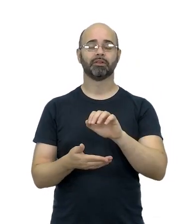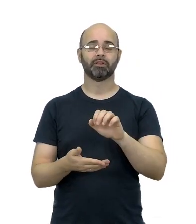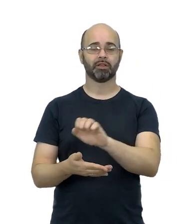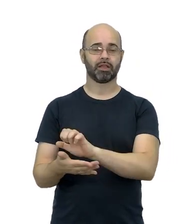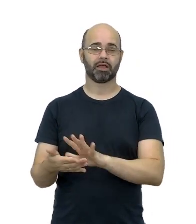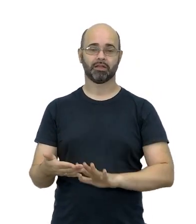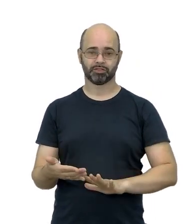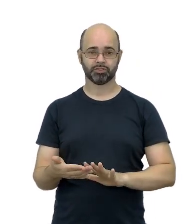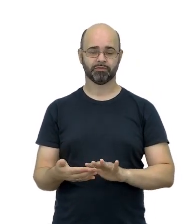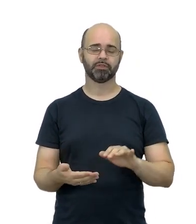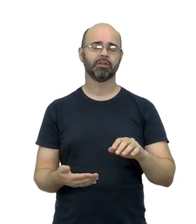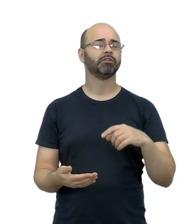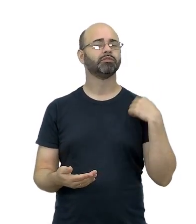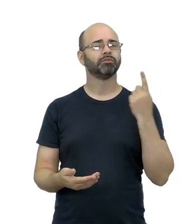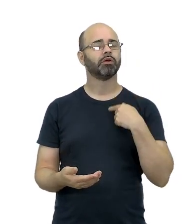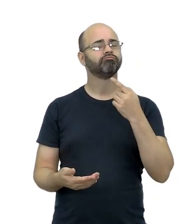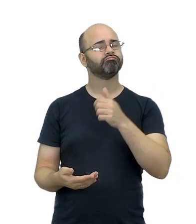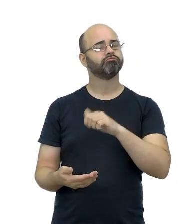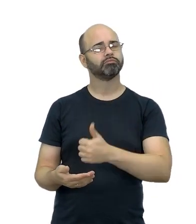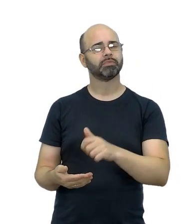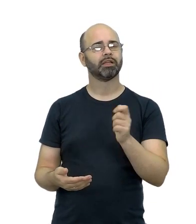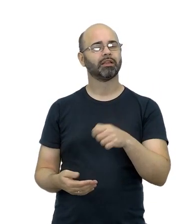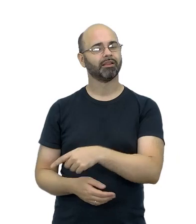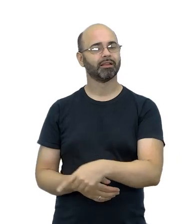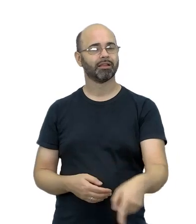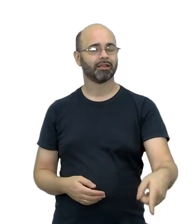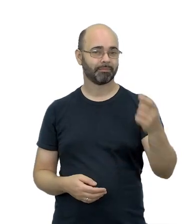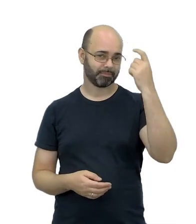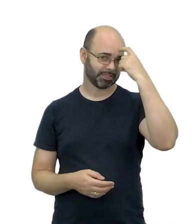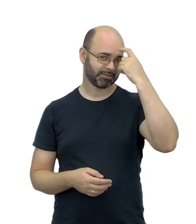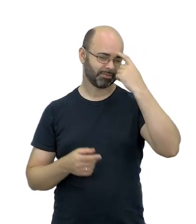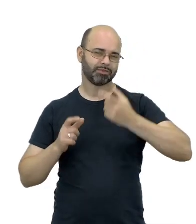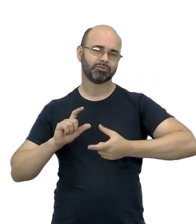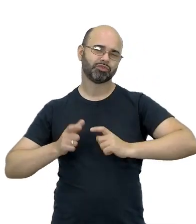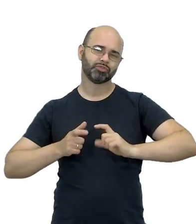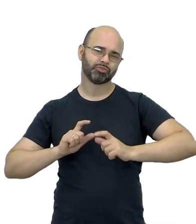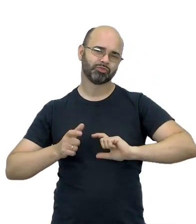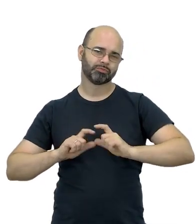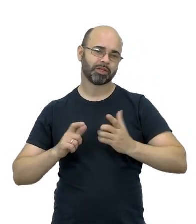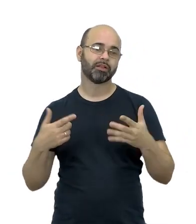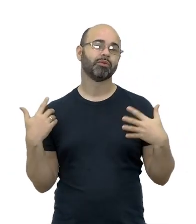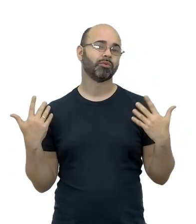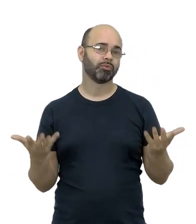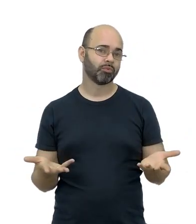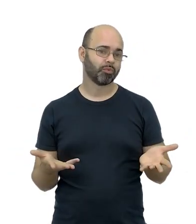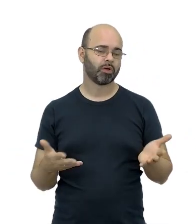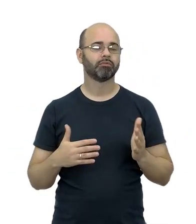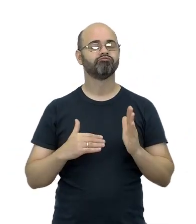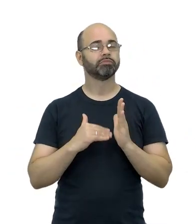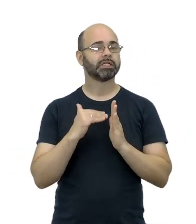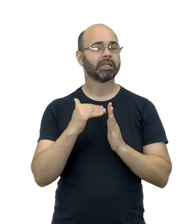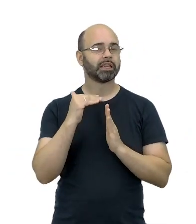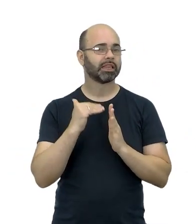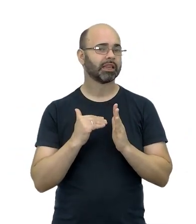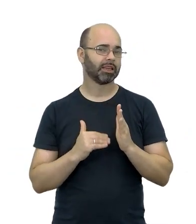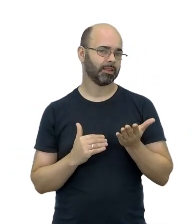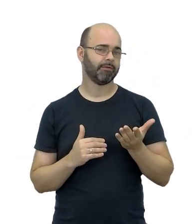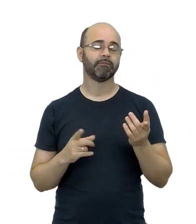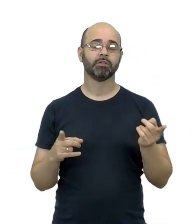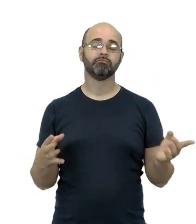vamos poder analisar, então, o nível de pensamento geométrico que está proposto ali. e fazer esse